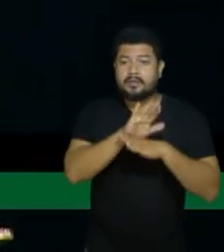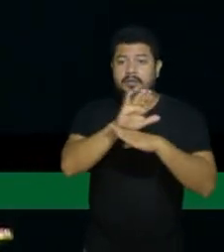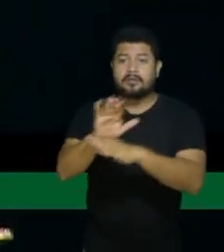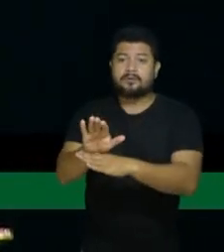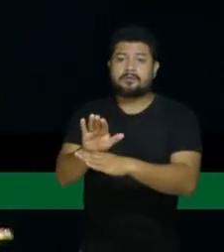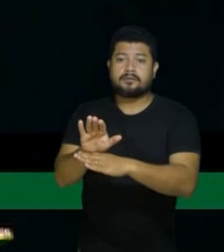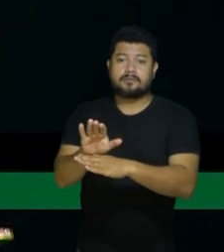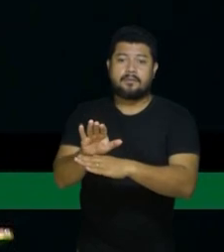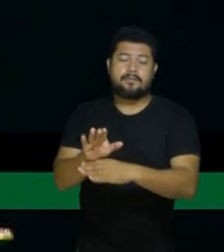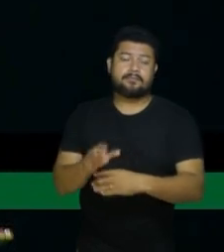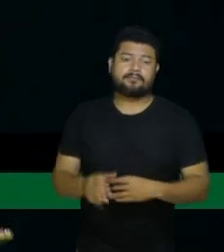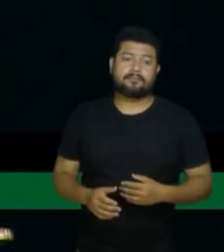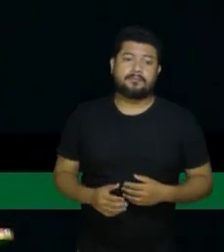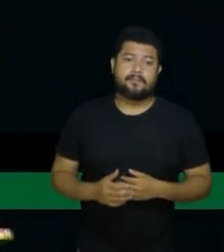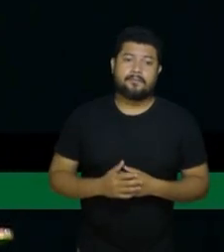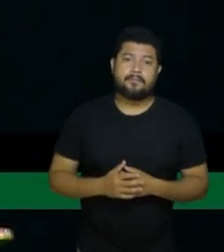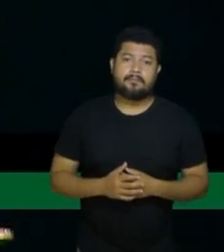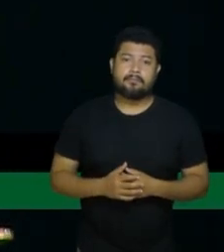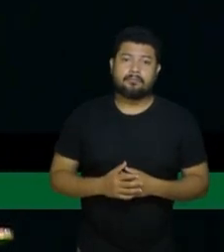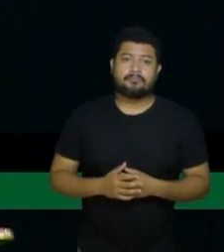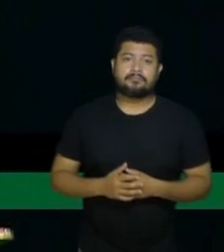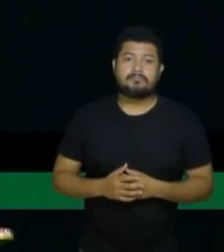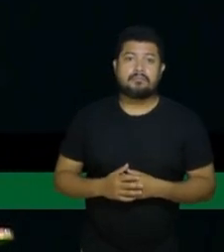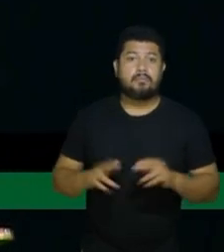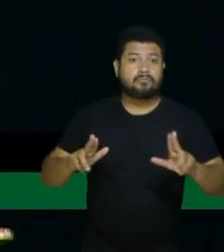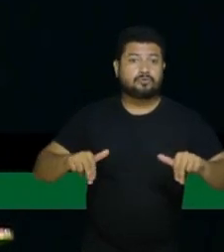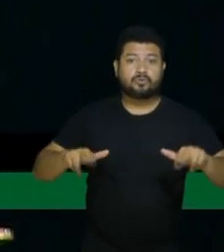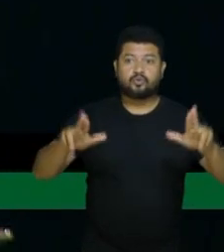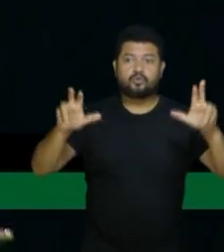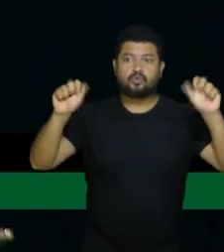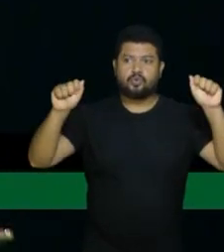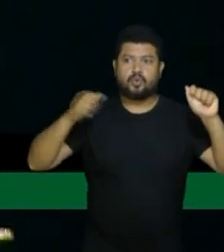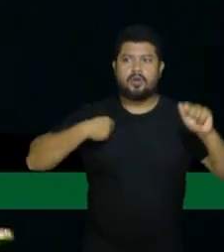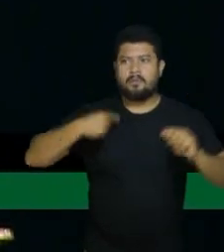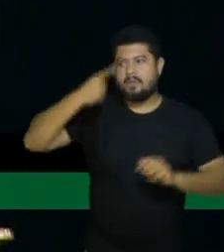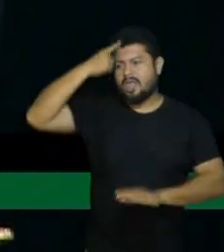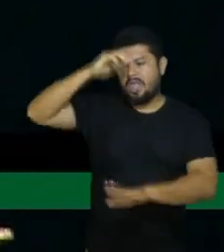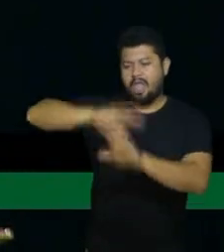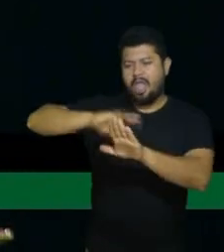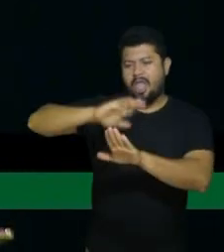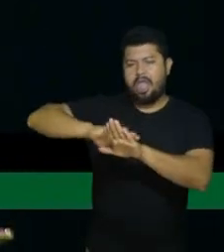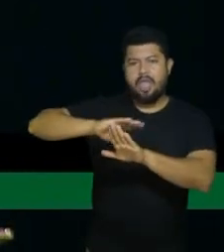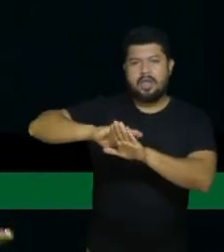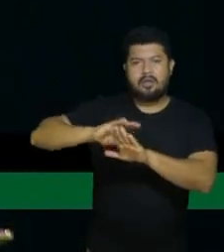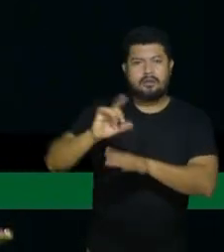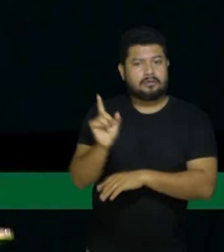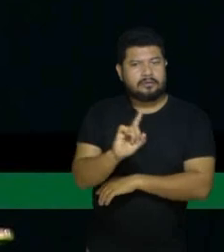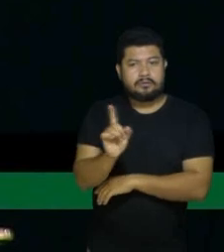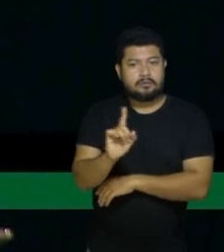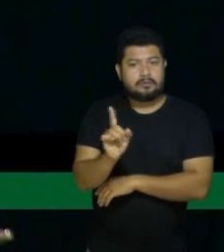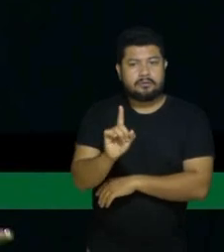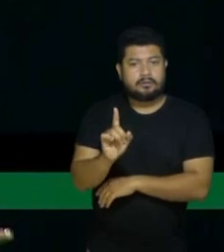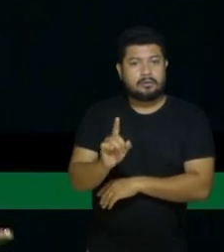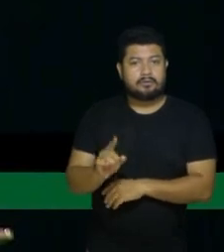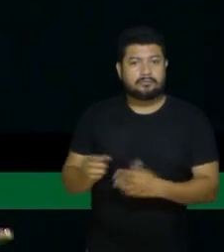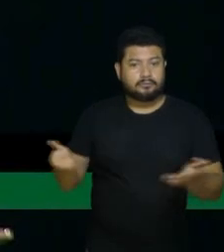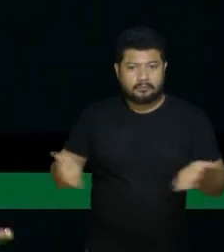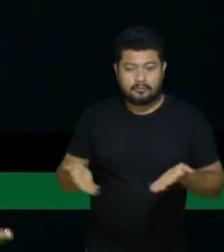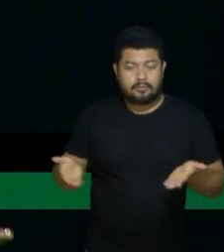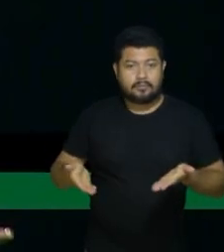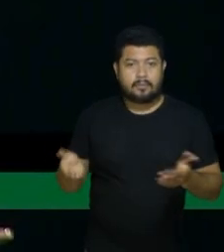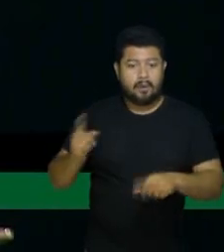agora jamais ideologizar como querem fazer nesse momento